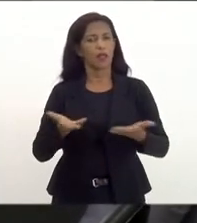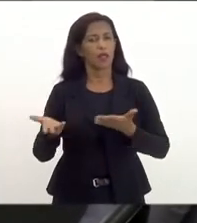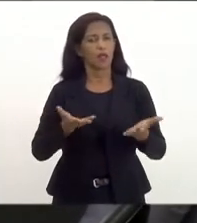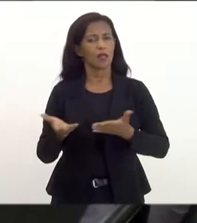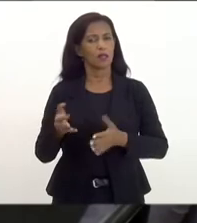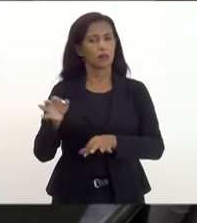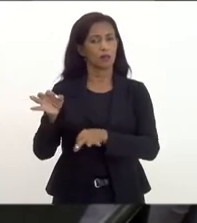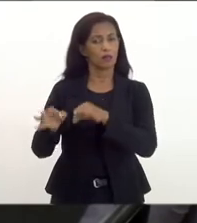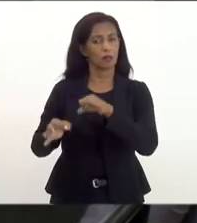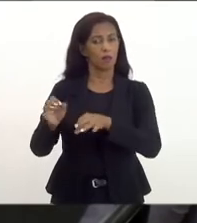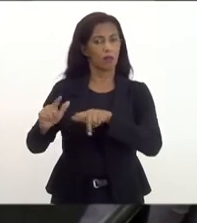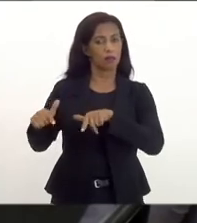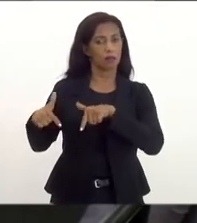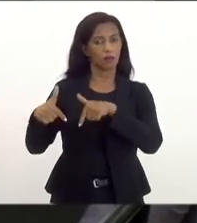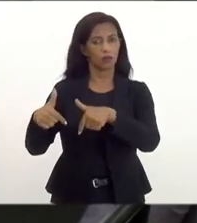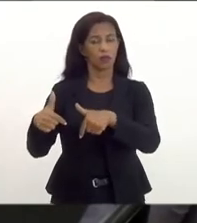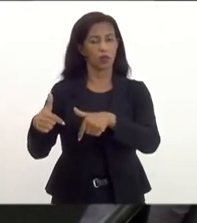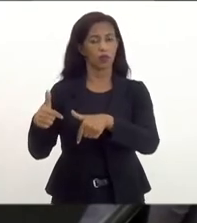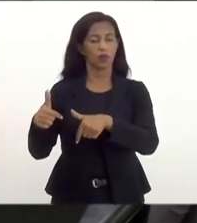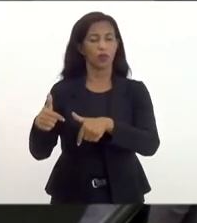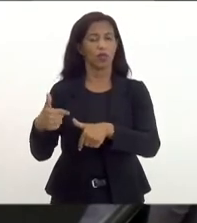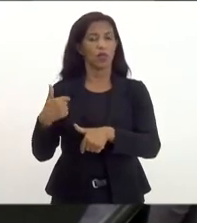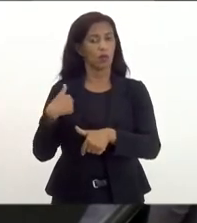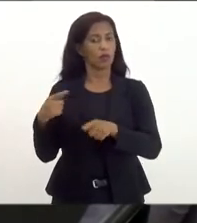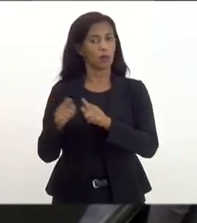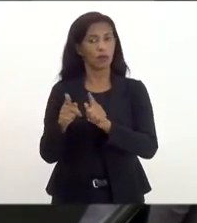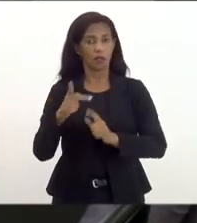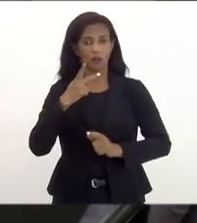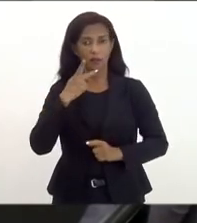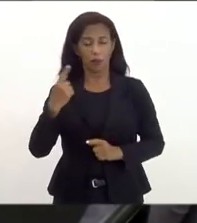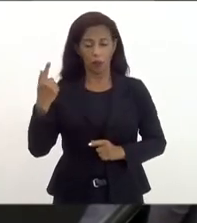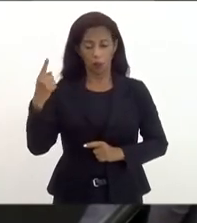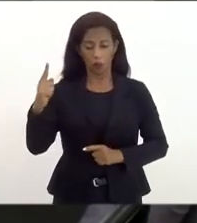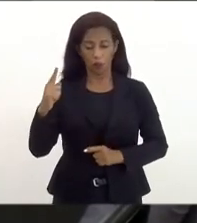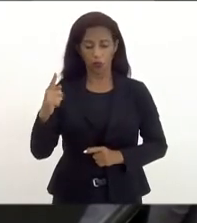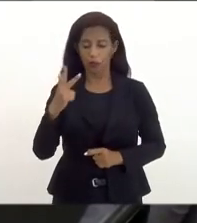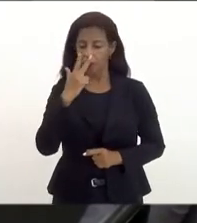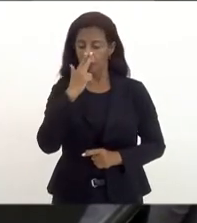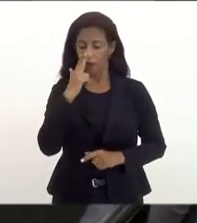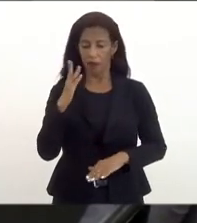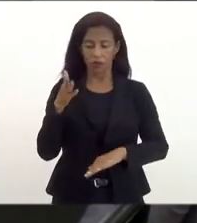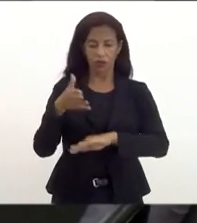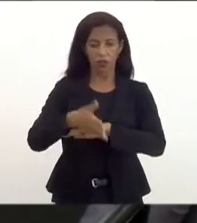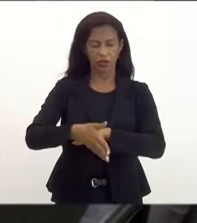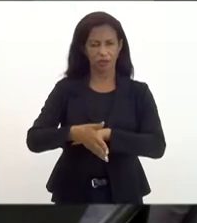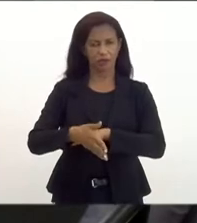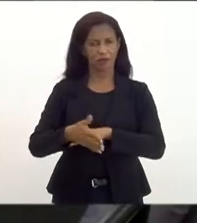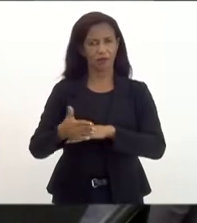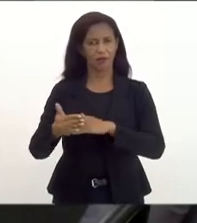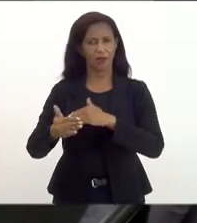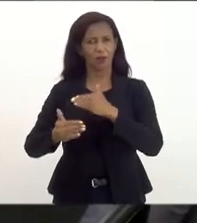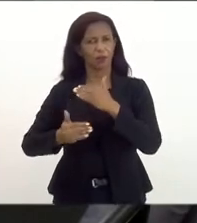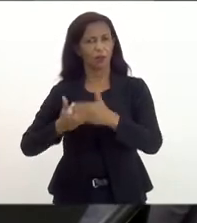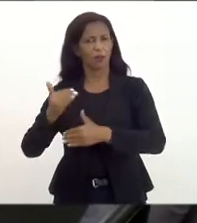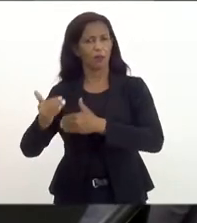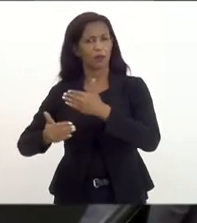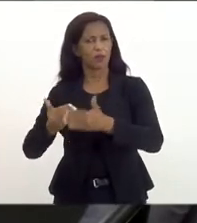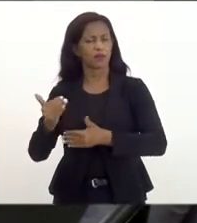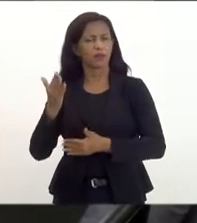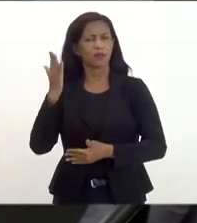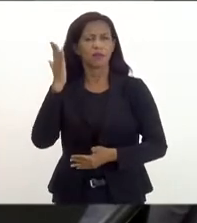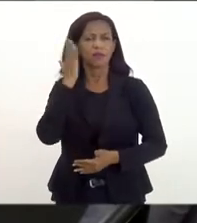ações judiciais Eu também queria colocar um outro ponto que parece que a gente entra no processo como esse